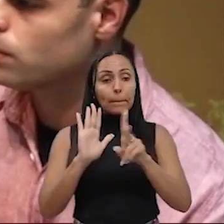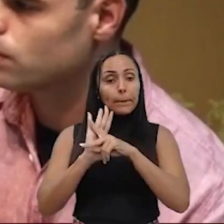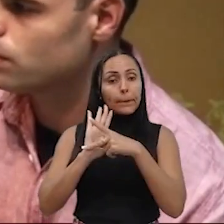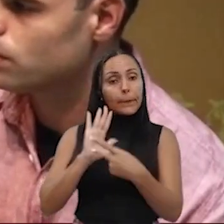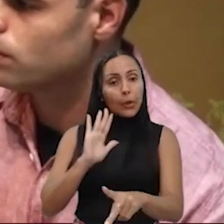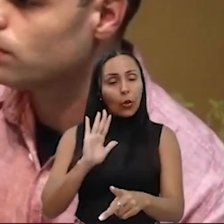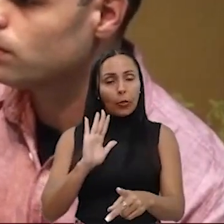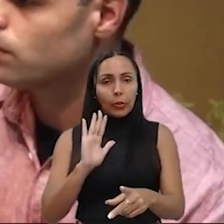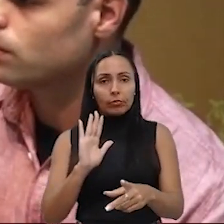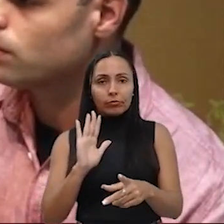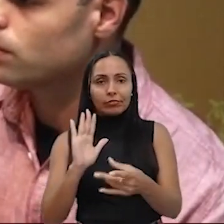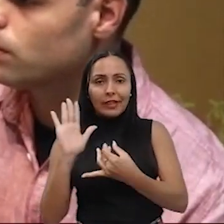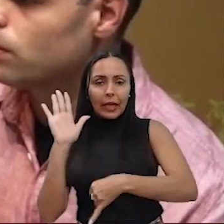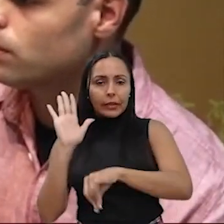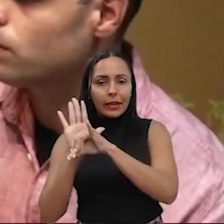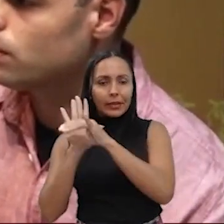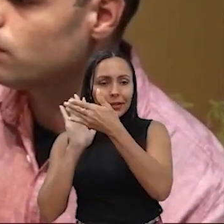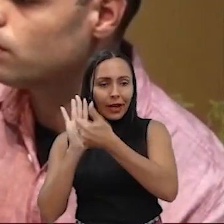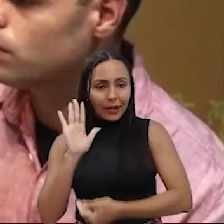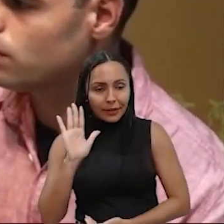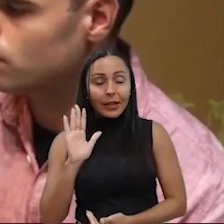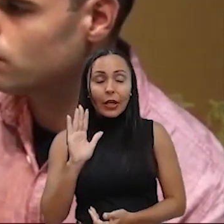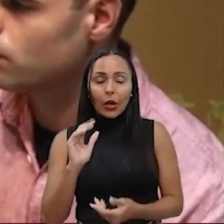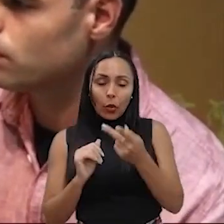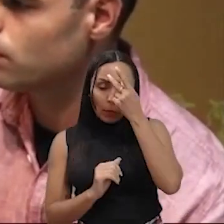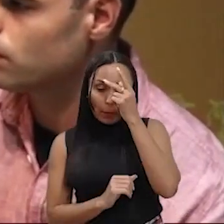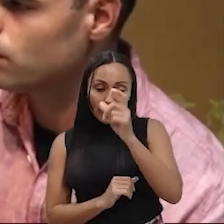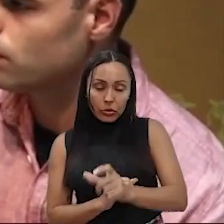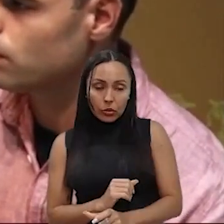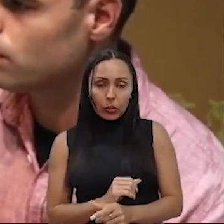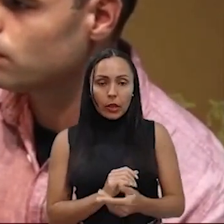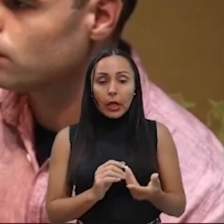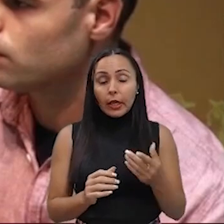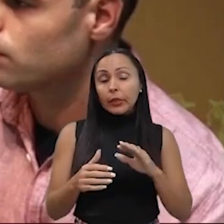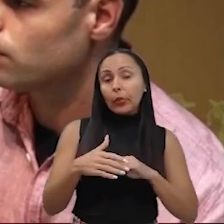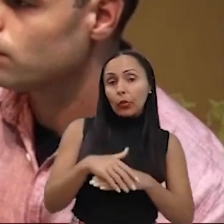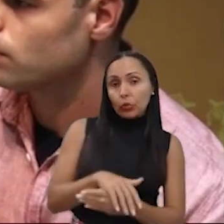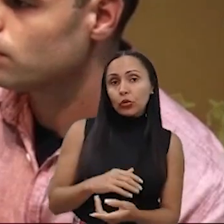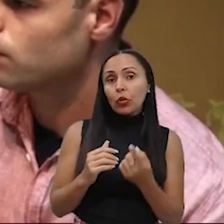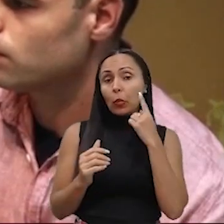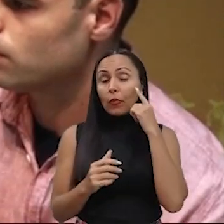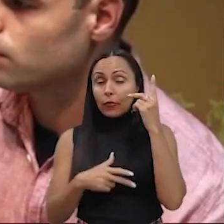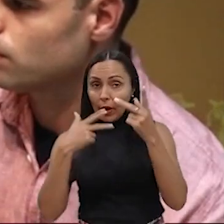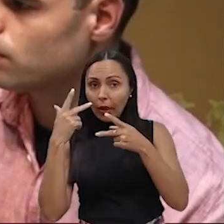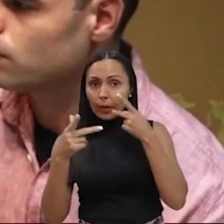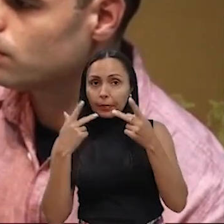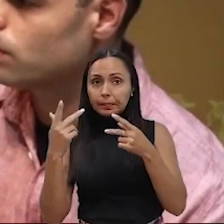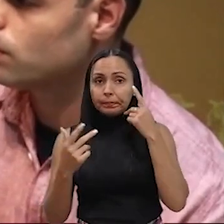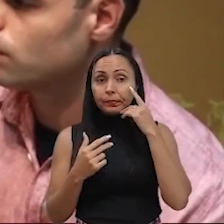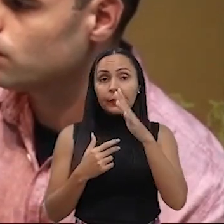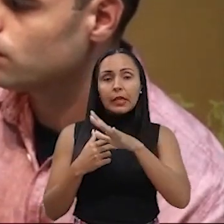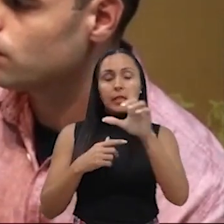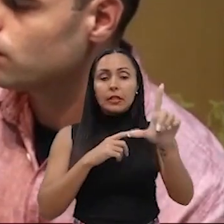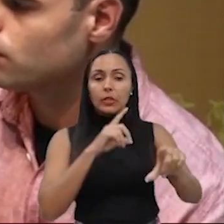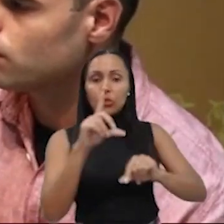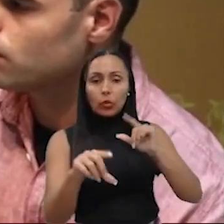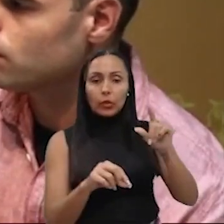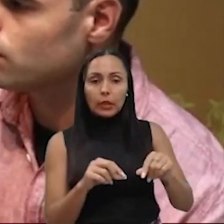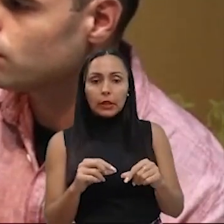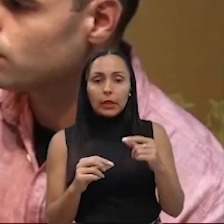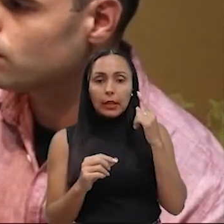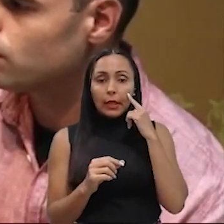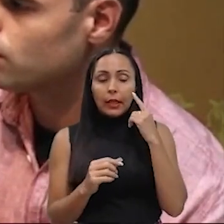identidade dele enquanto pessoa surda. Então, eu costumo sempre dizer, né, que essas escolhas elas vão